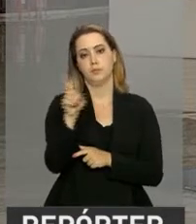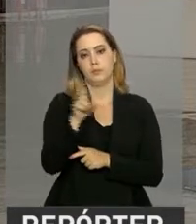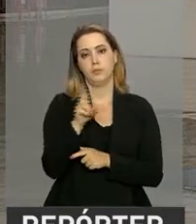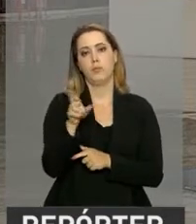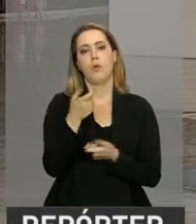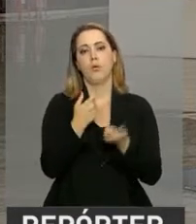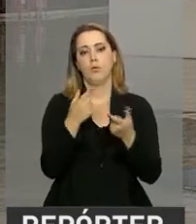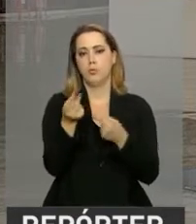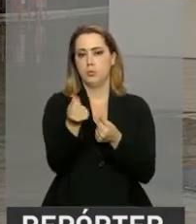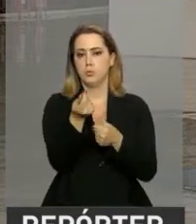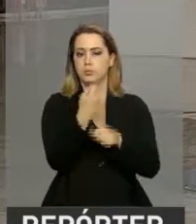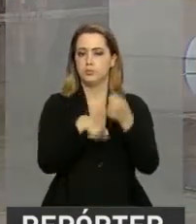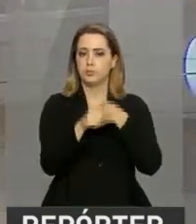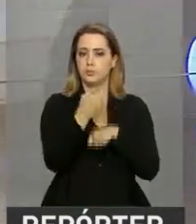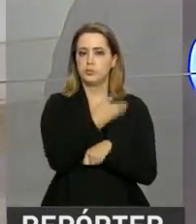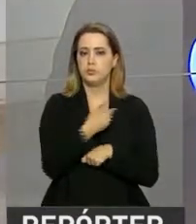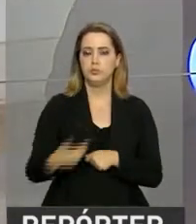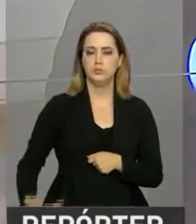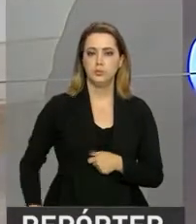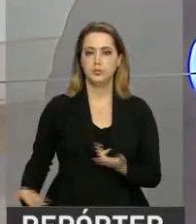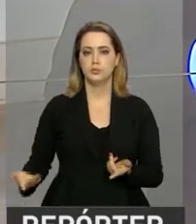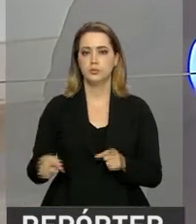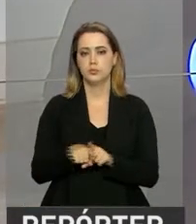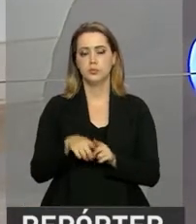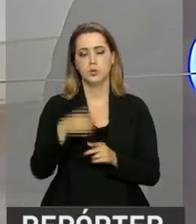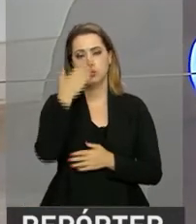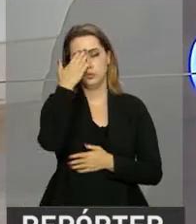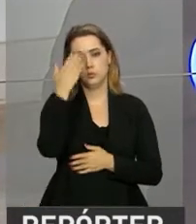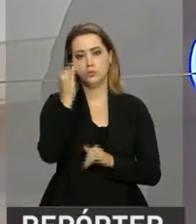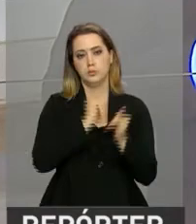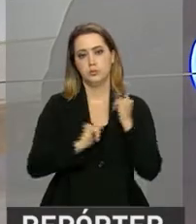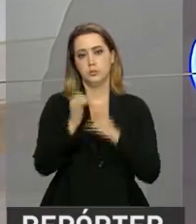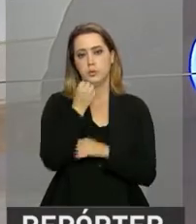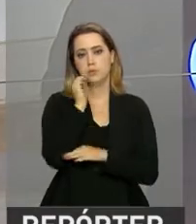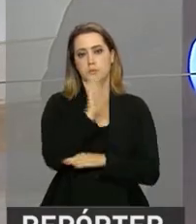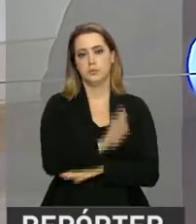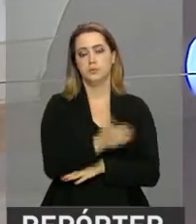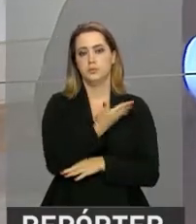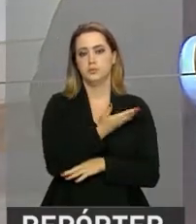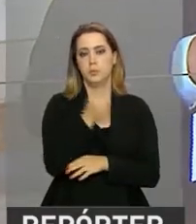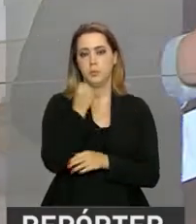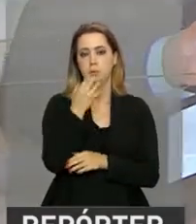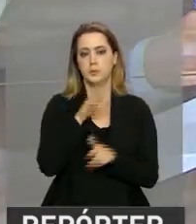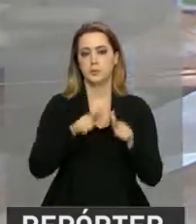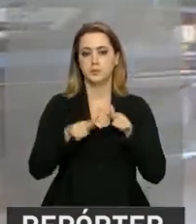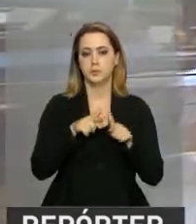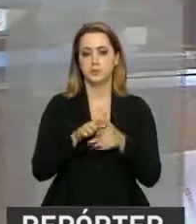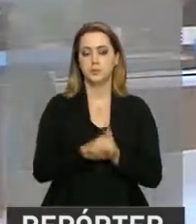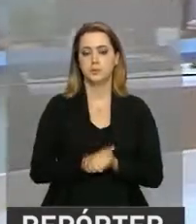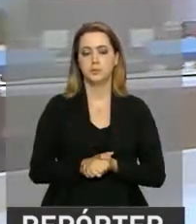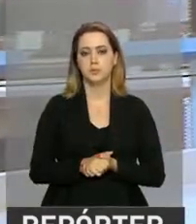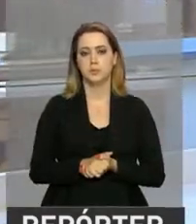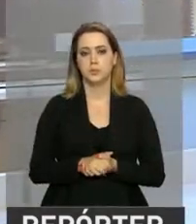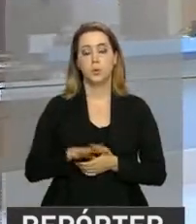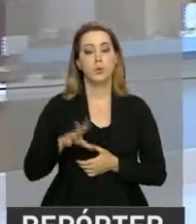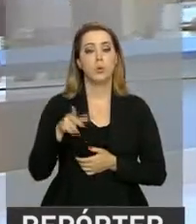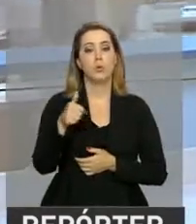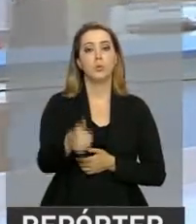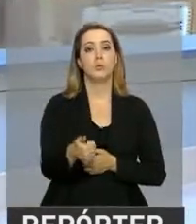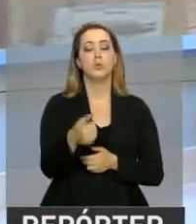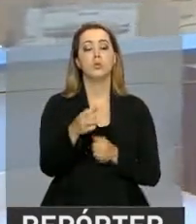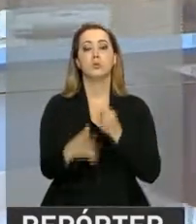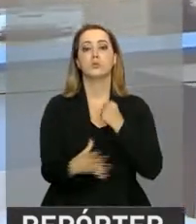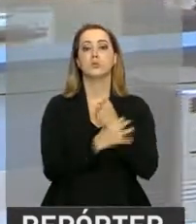do ceará zé luís obrigado pereira pelas informações do à tarde pra você bom trabalho e todo o sistema de segurança